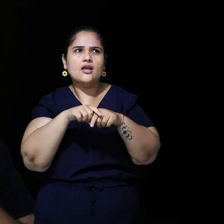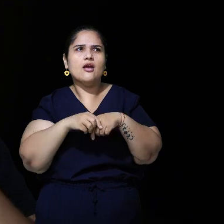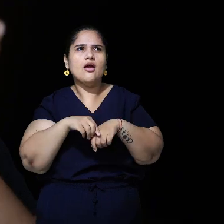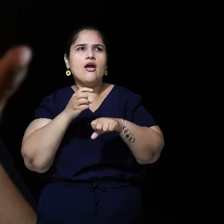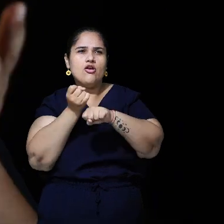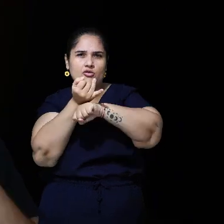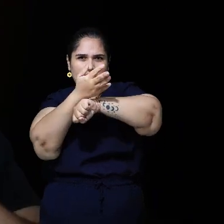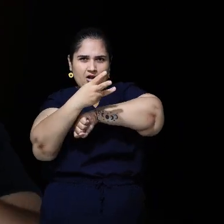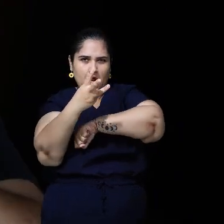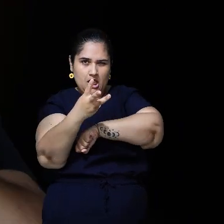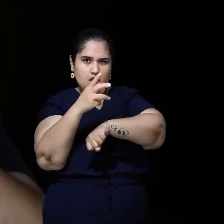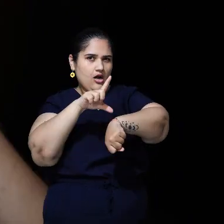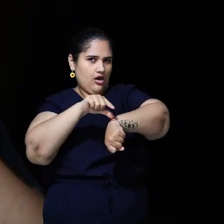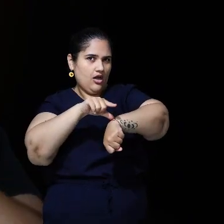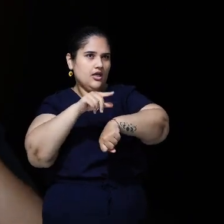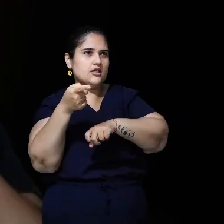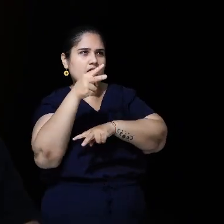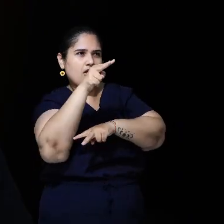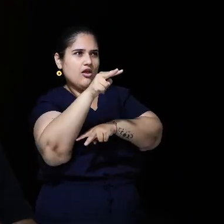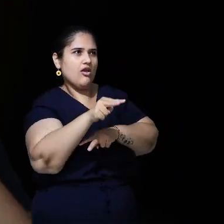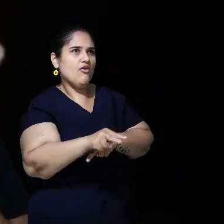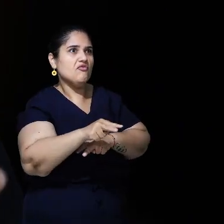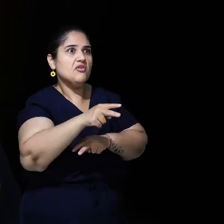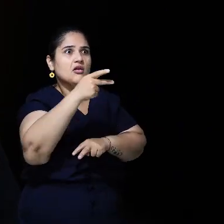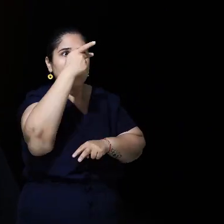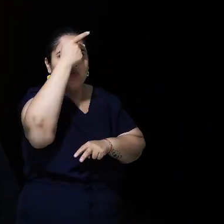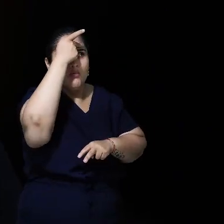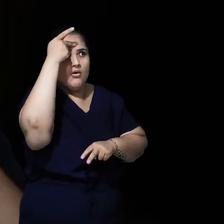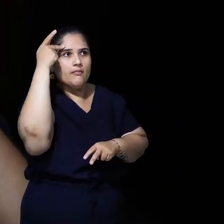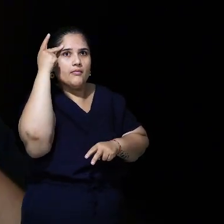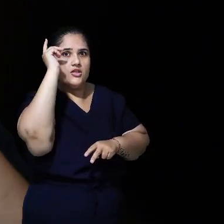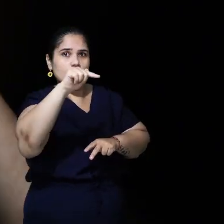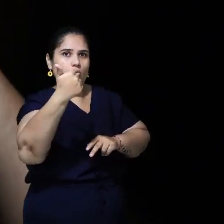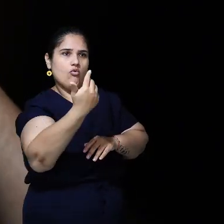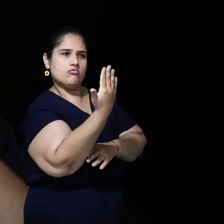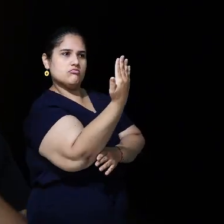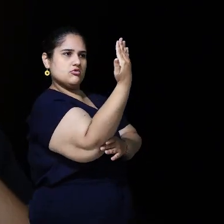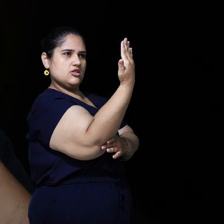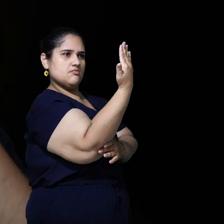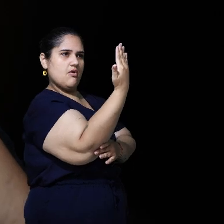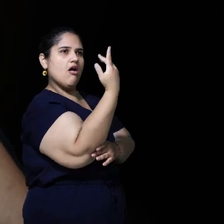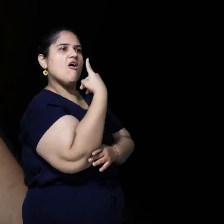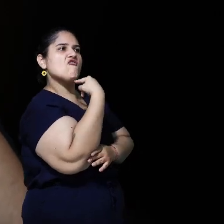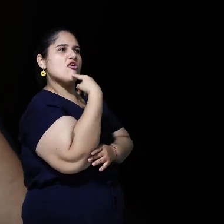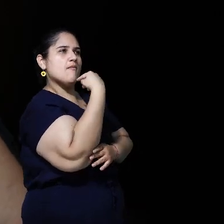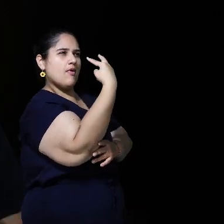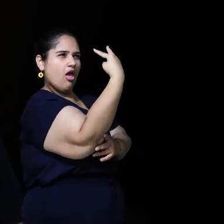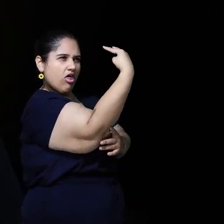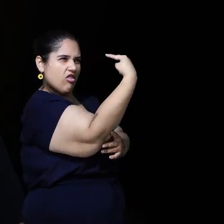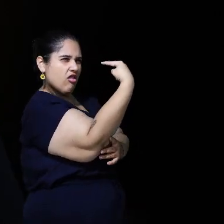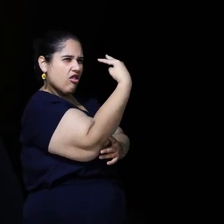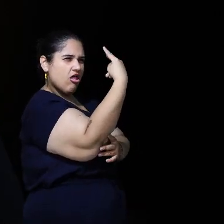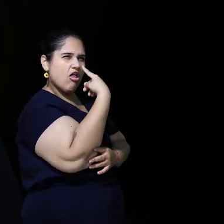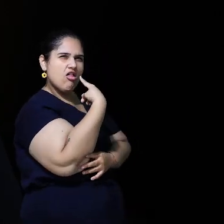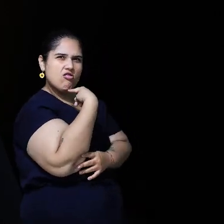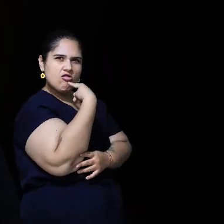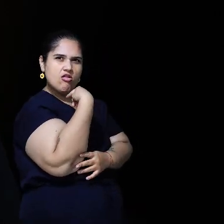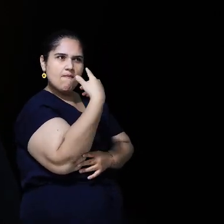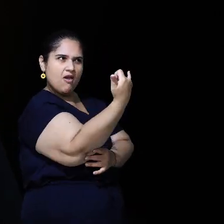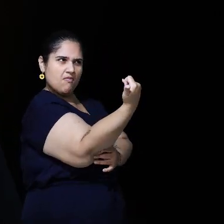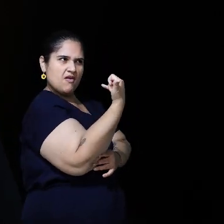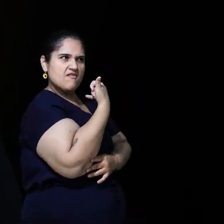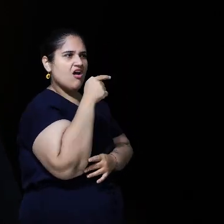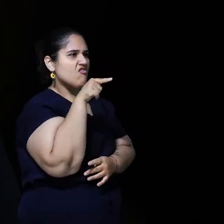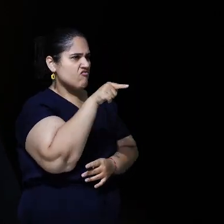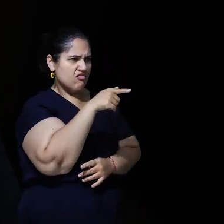vi uma imagem personificada no espelho, vermelha, com os olhos vermelhos, e ele dizia para mim que eu nunca